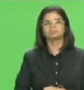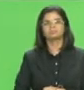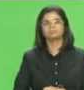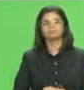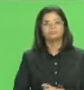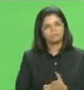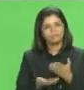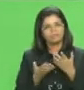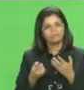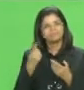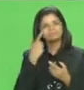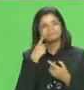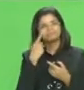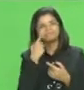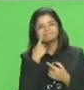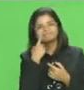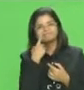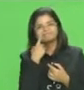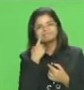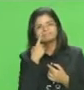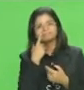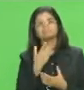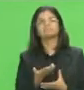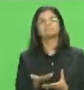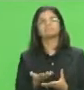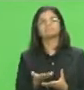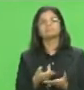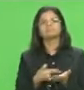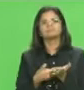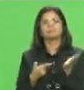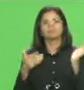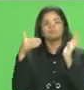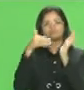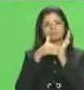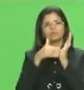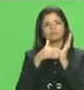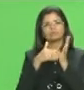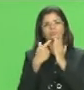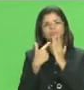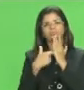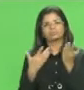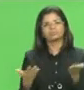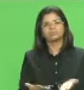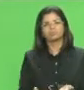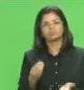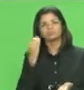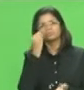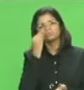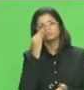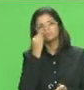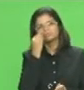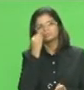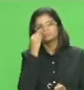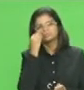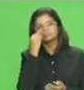Quero dedicar a finalização desse programa a você, servidor público,